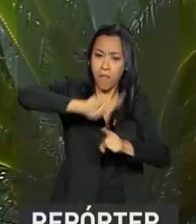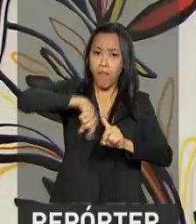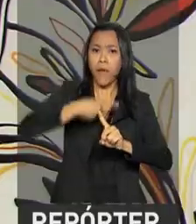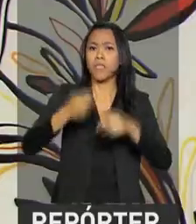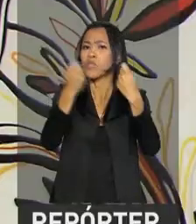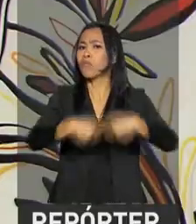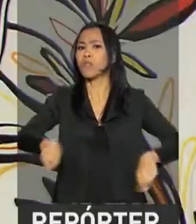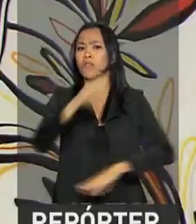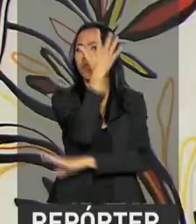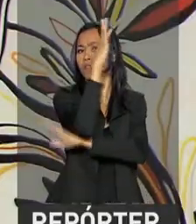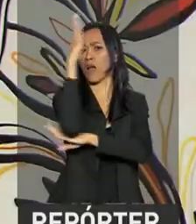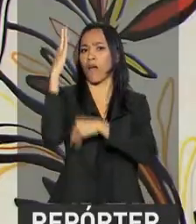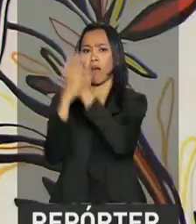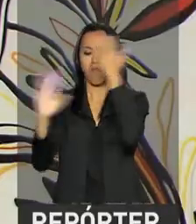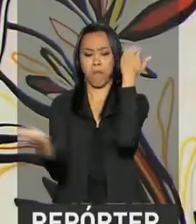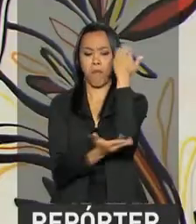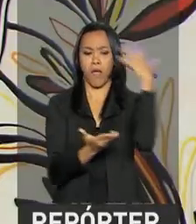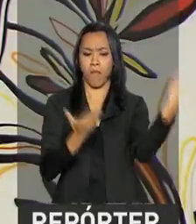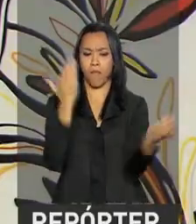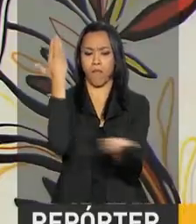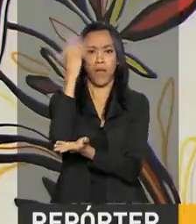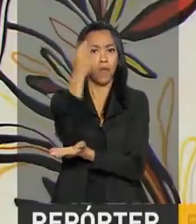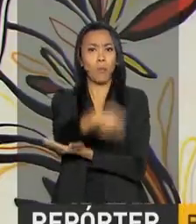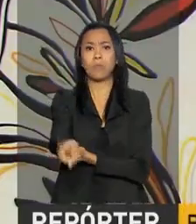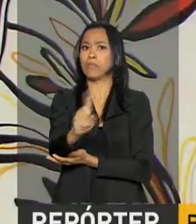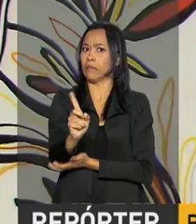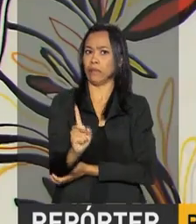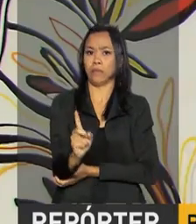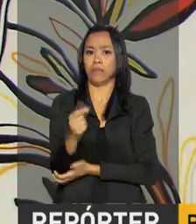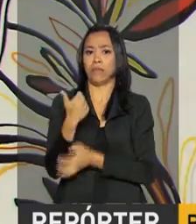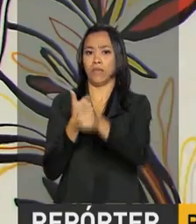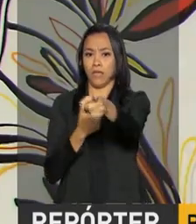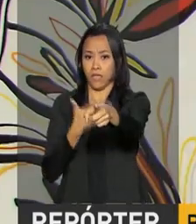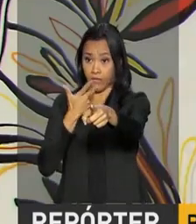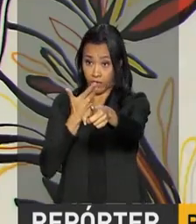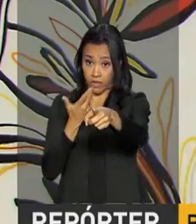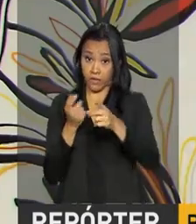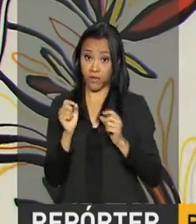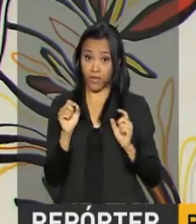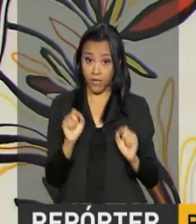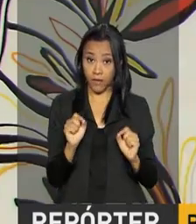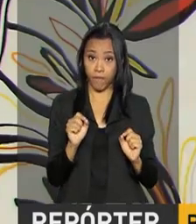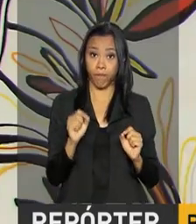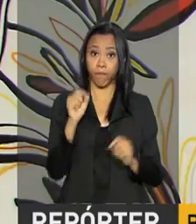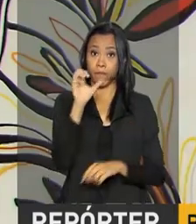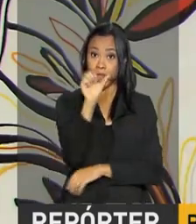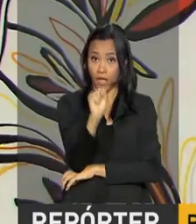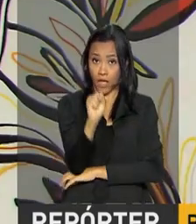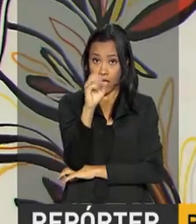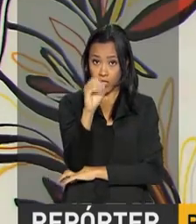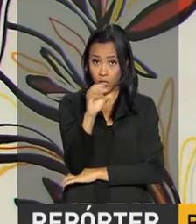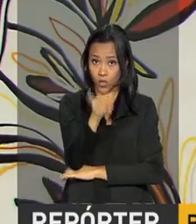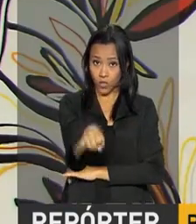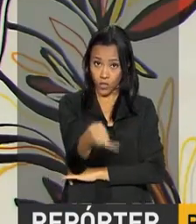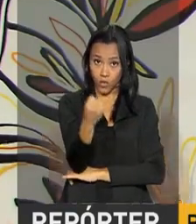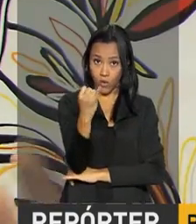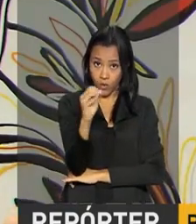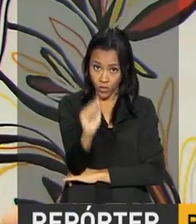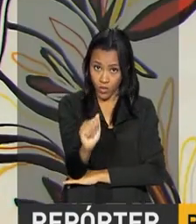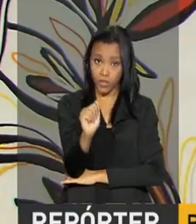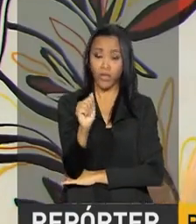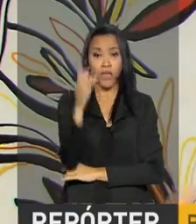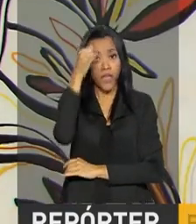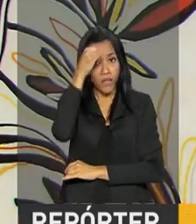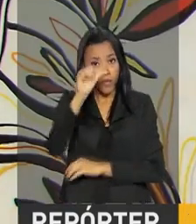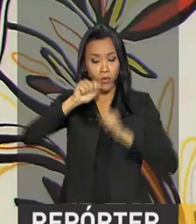esse é o grande sucesso da moratória da soja mostrar aquela impediu né a expansão